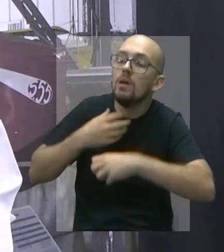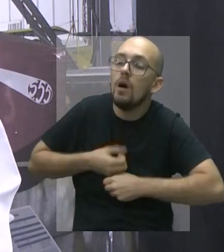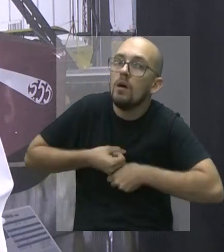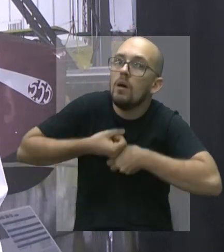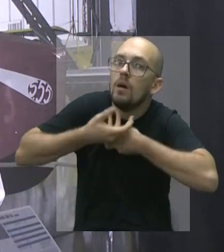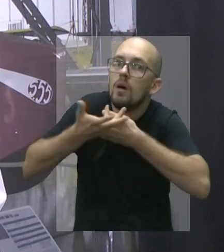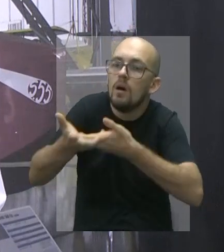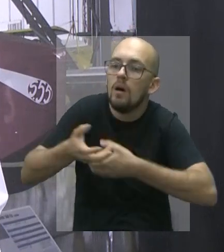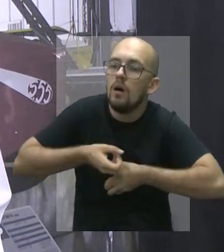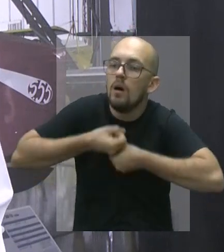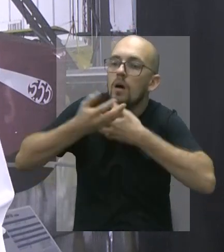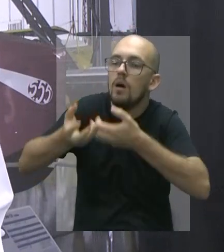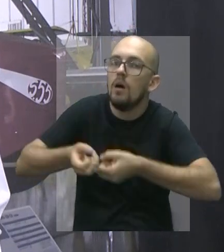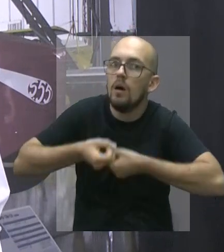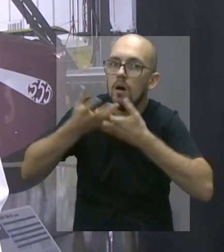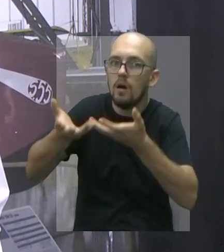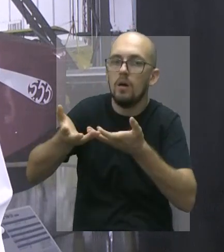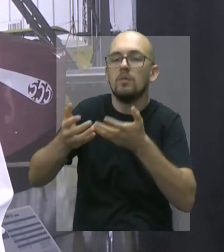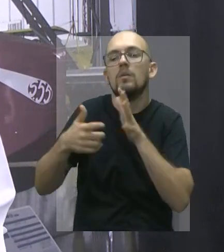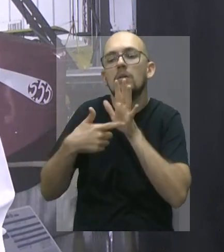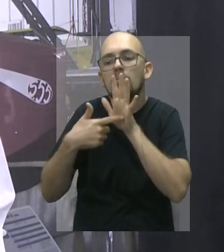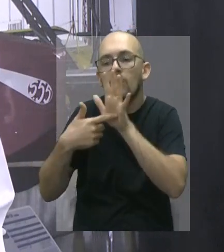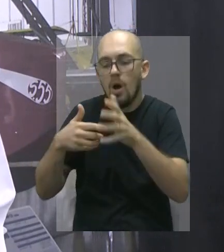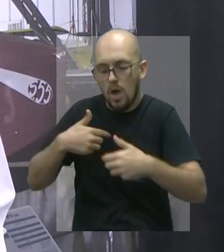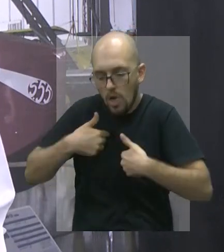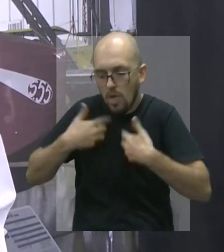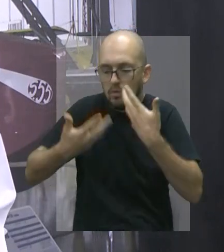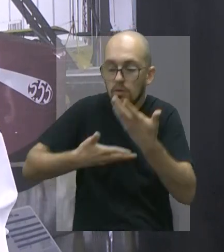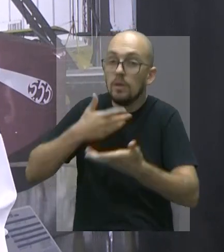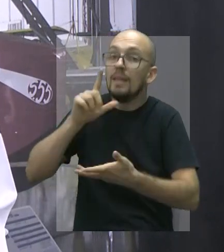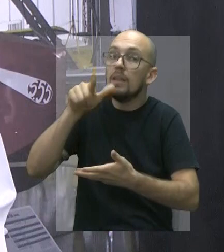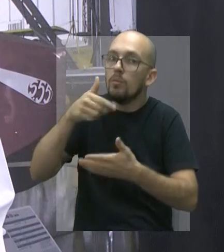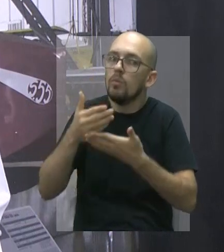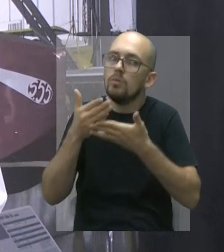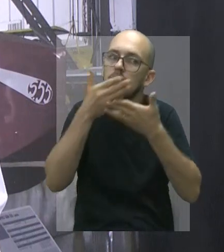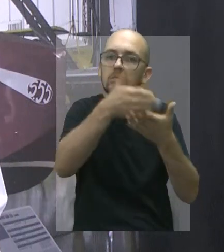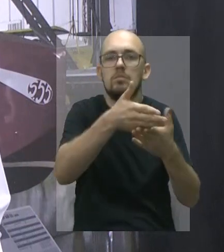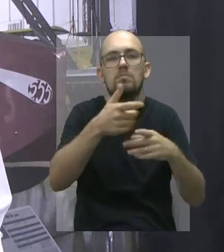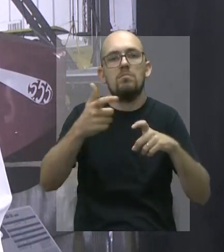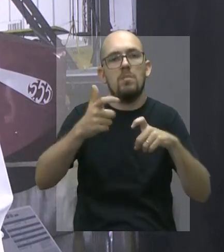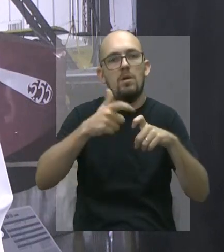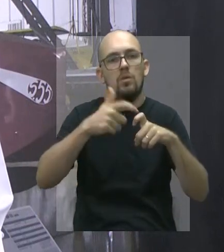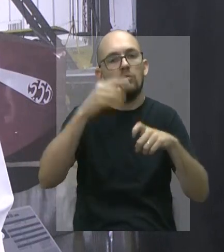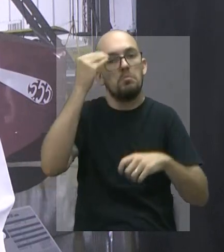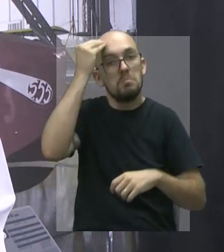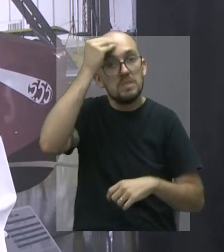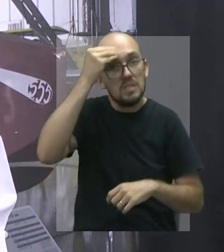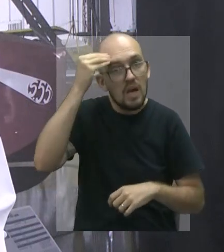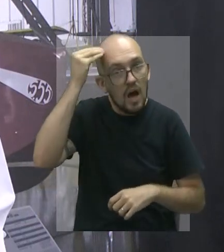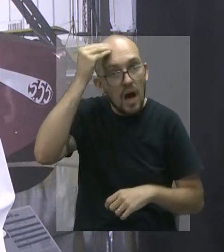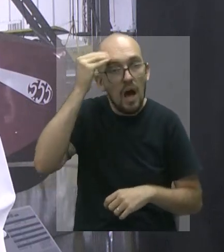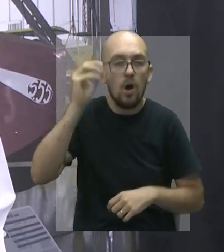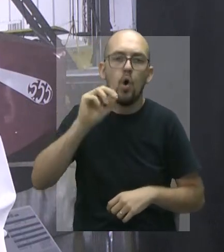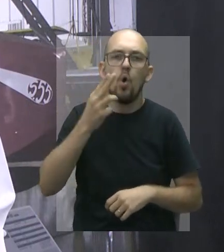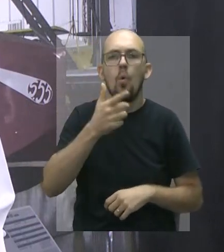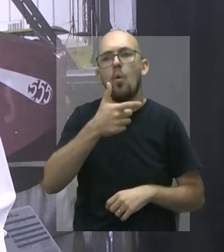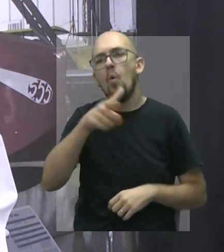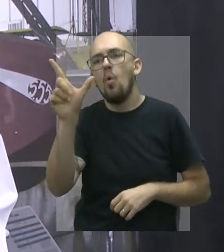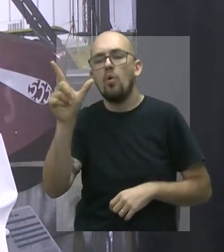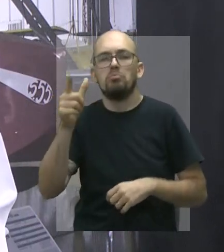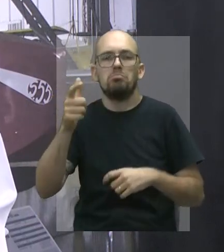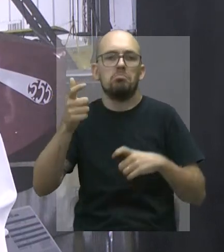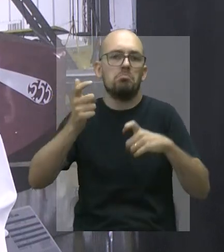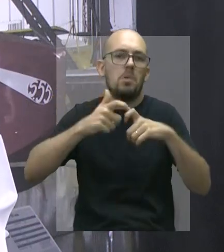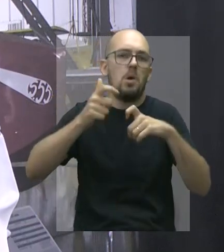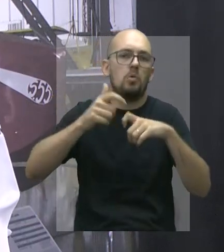e aí sim ser guiado para passar por uma avaliação com um profissional de saúde, psiquiatra ou um outro profissional de saúde também,